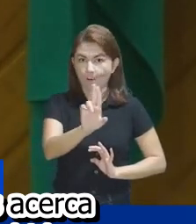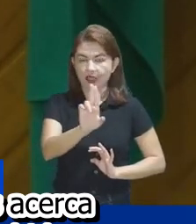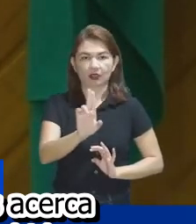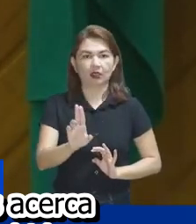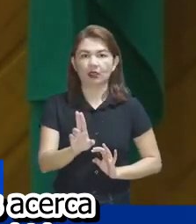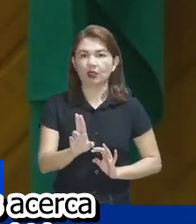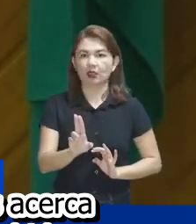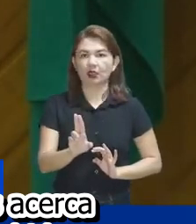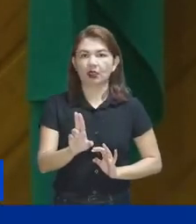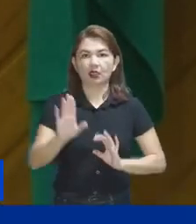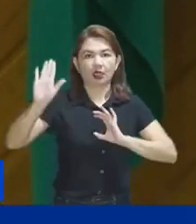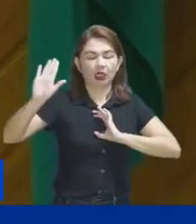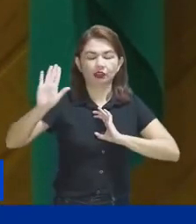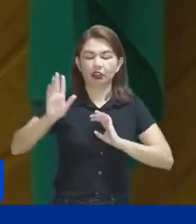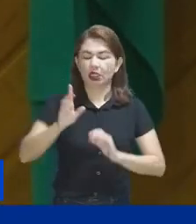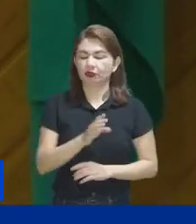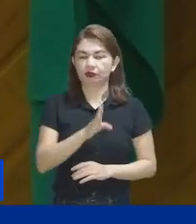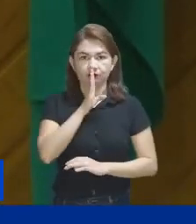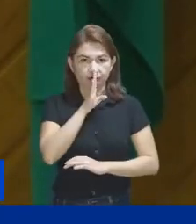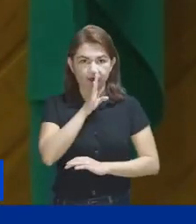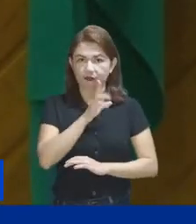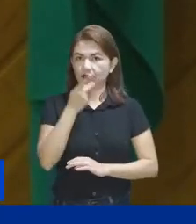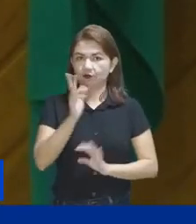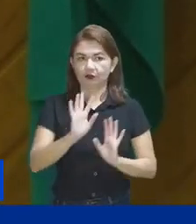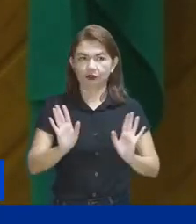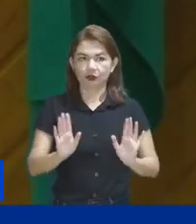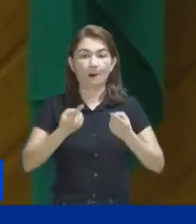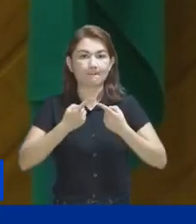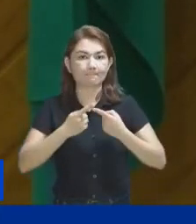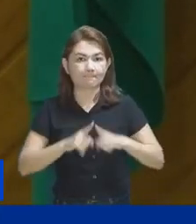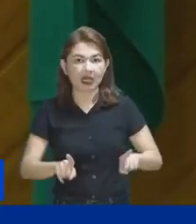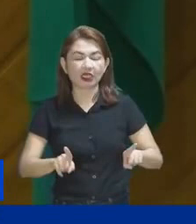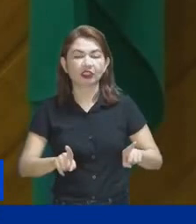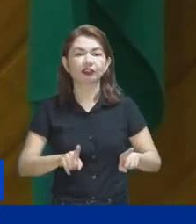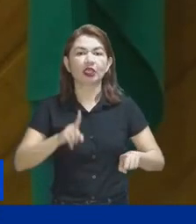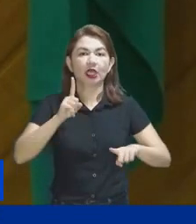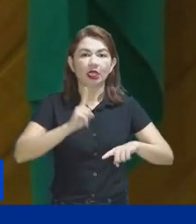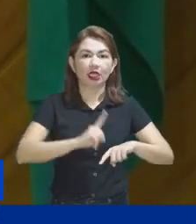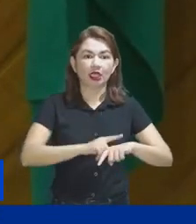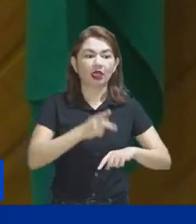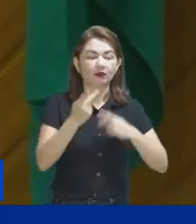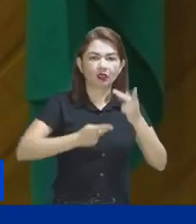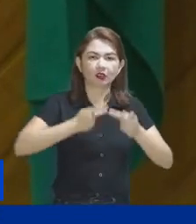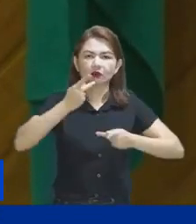valor que teria recebido, que diante das declarações e das